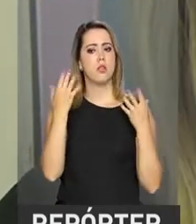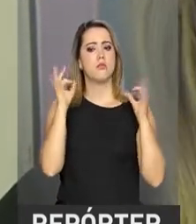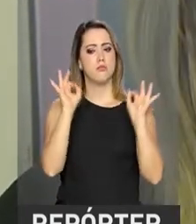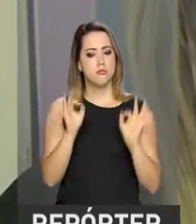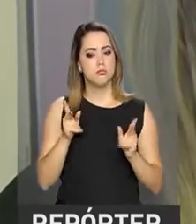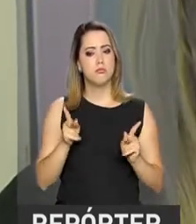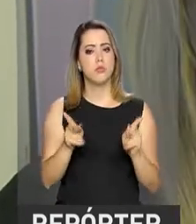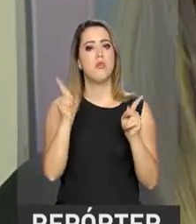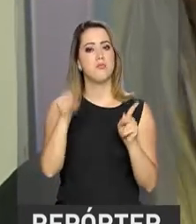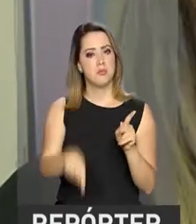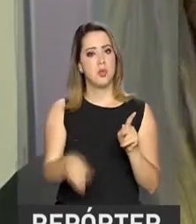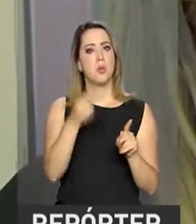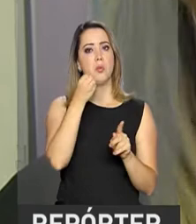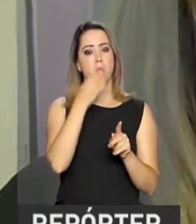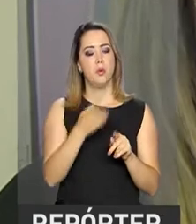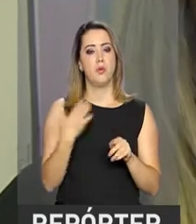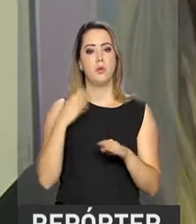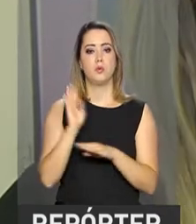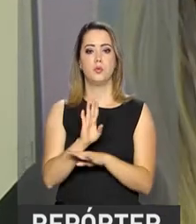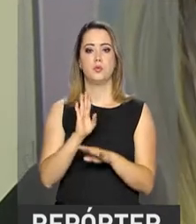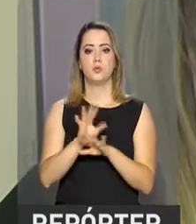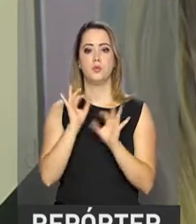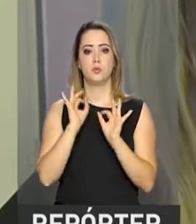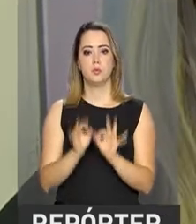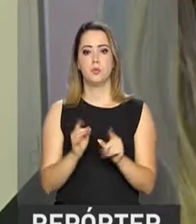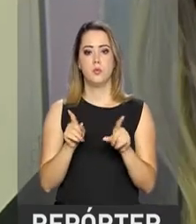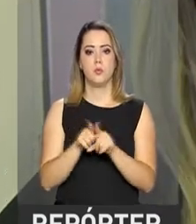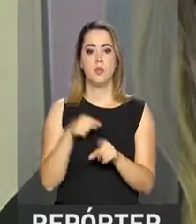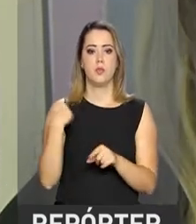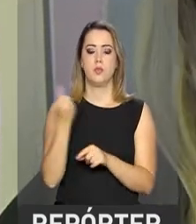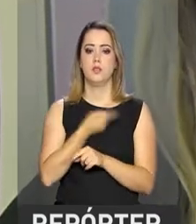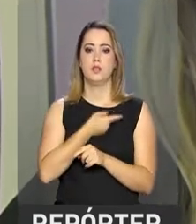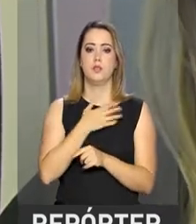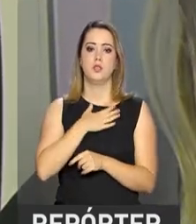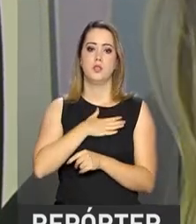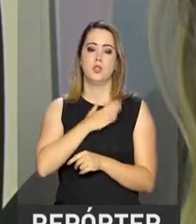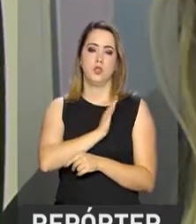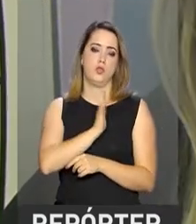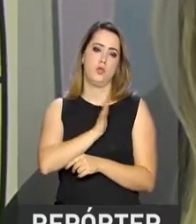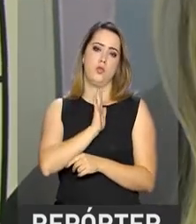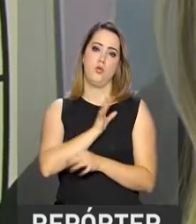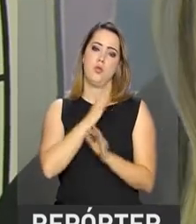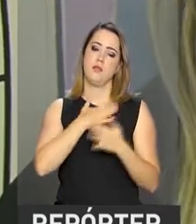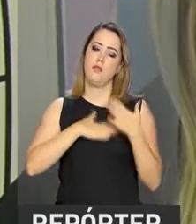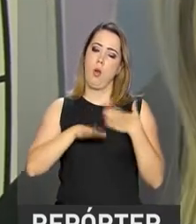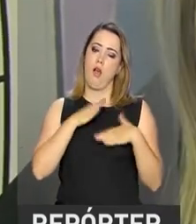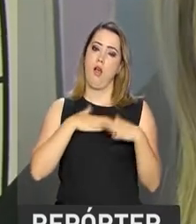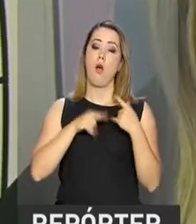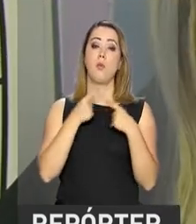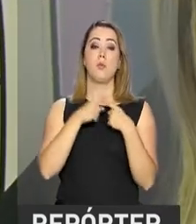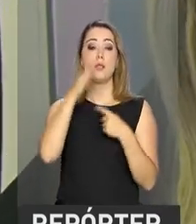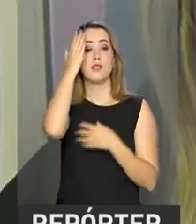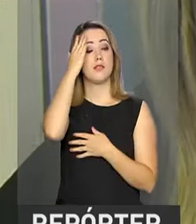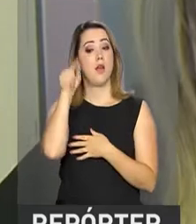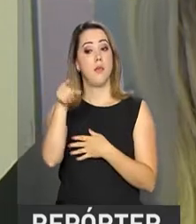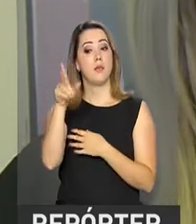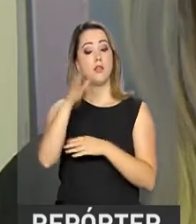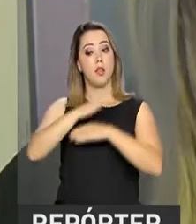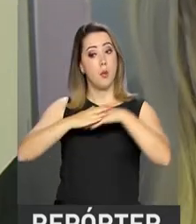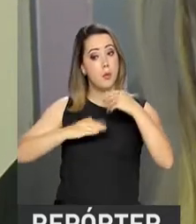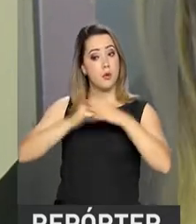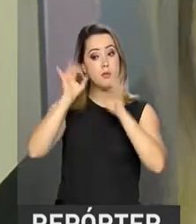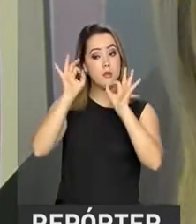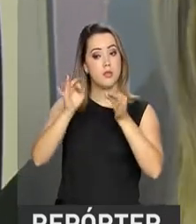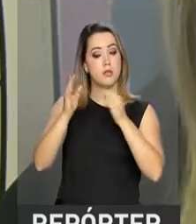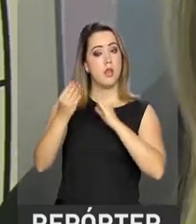muito atencioso o pessoal aqui, tem dado um suporte legal. Então, assim, a gente fica até com o coração mais tranquilo por saber que tem profissionais